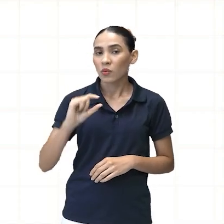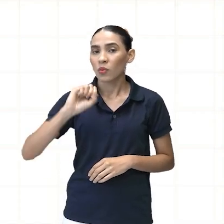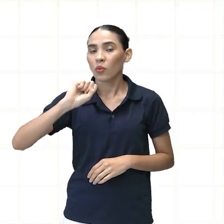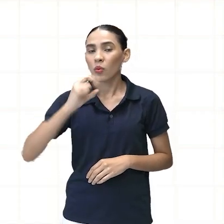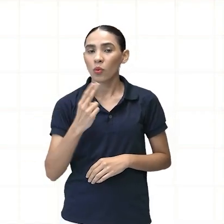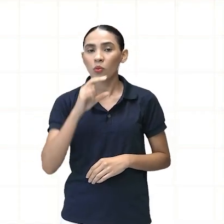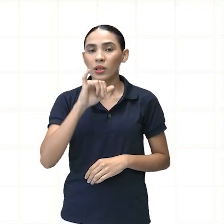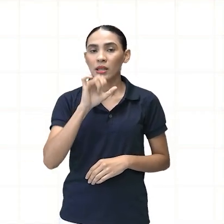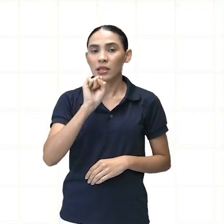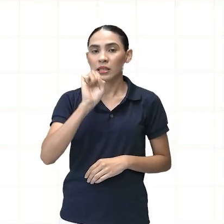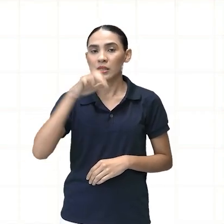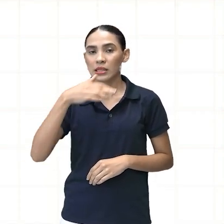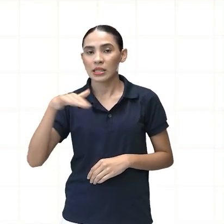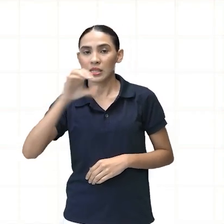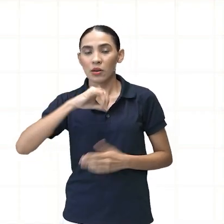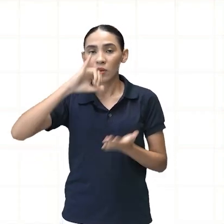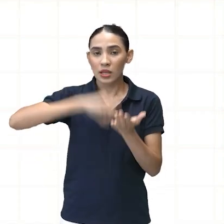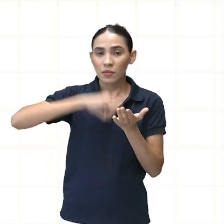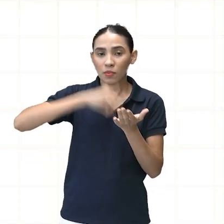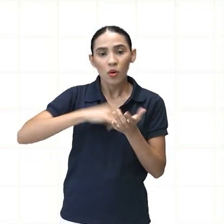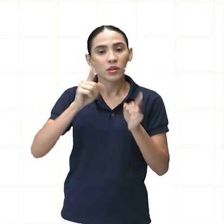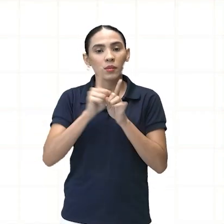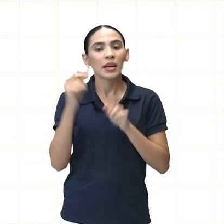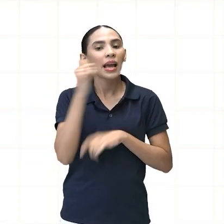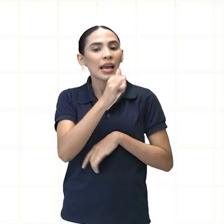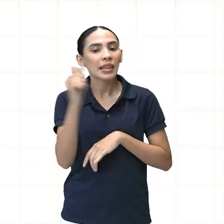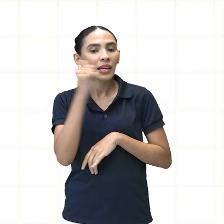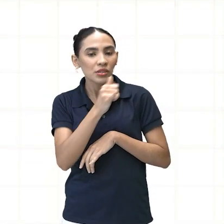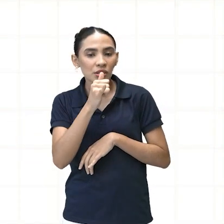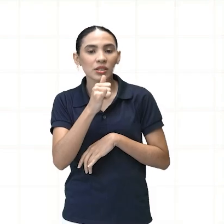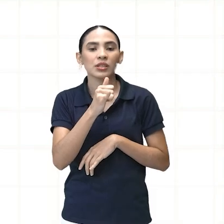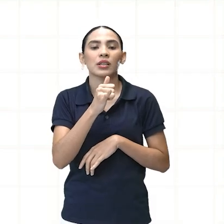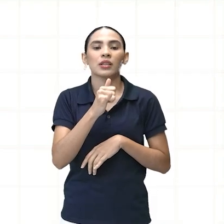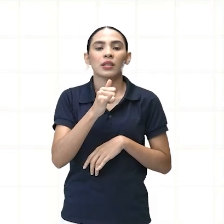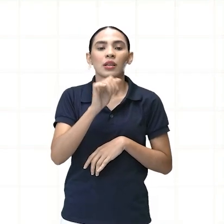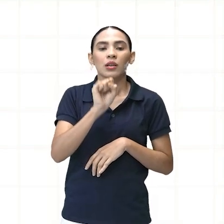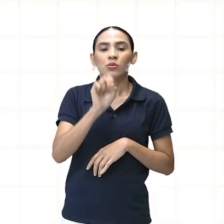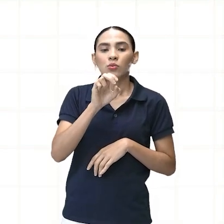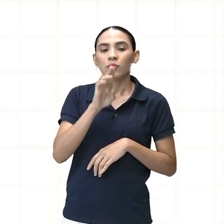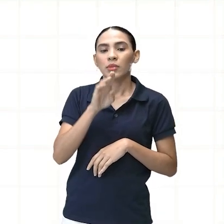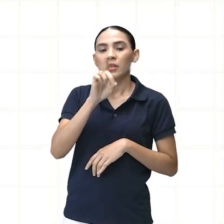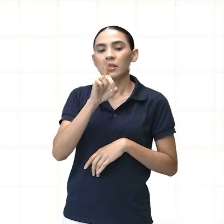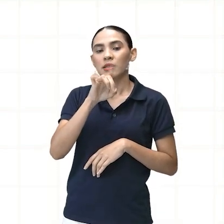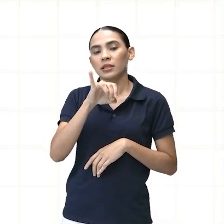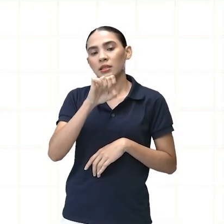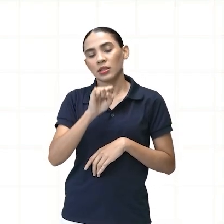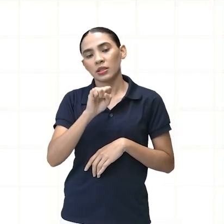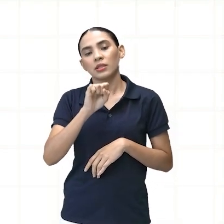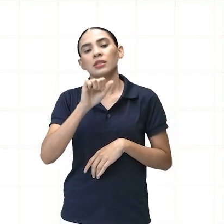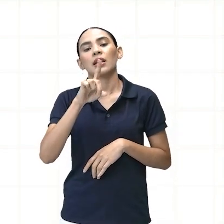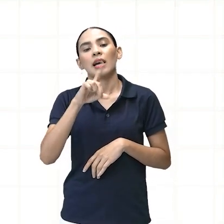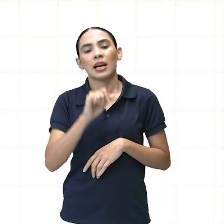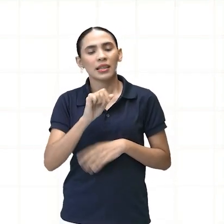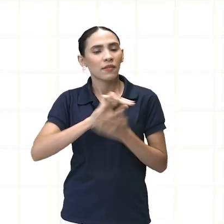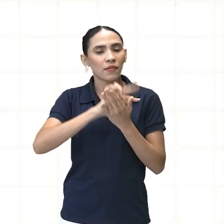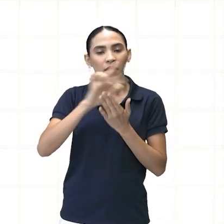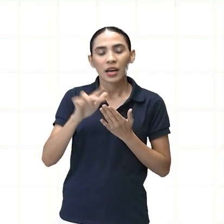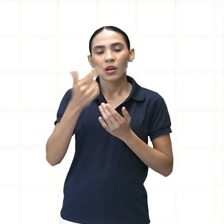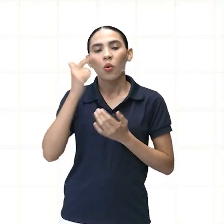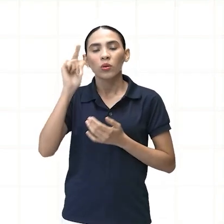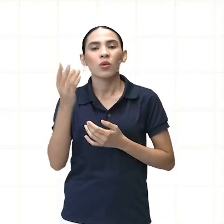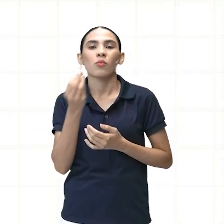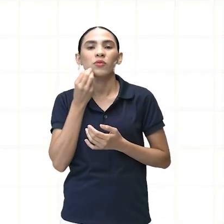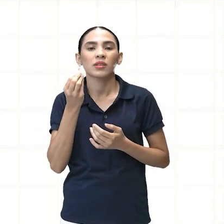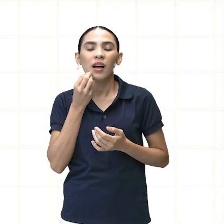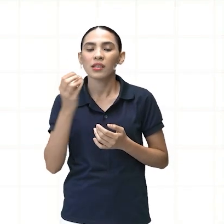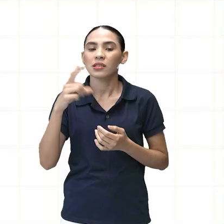de impostos, energia subsidiada, né? Dentre outras vantagens, né, que